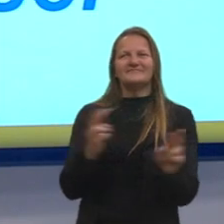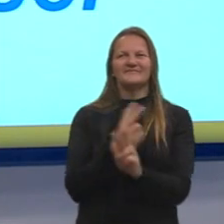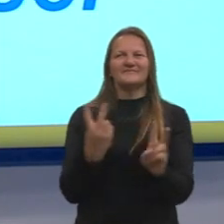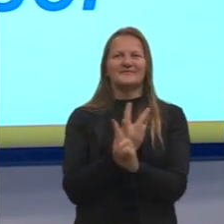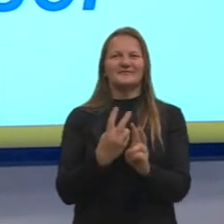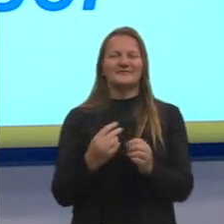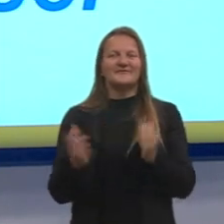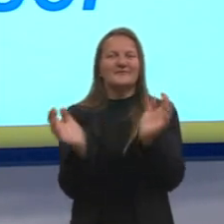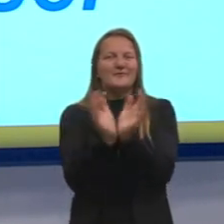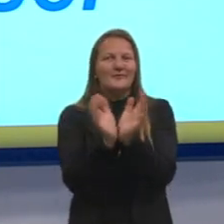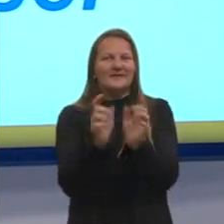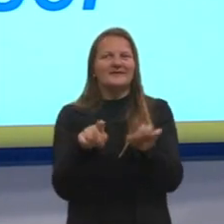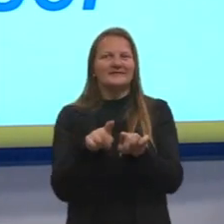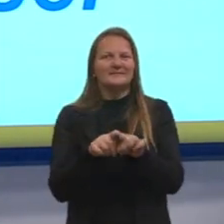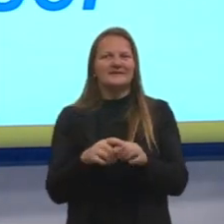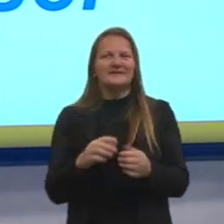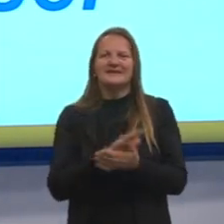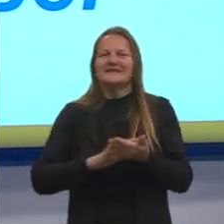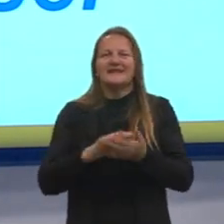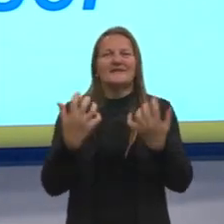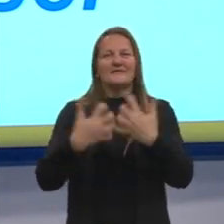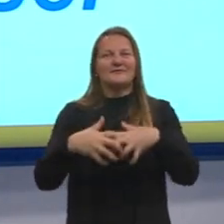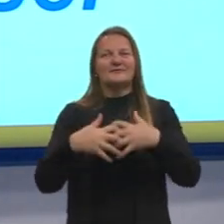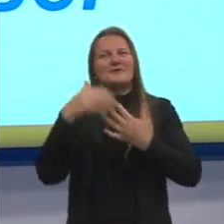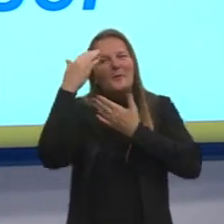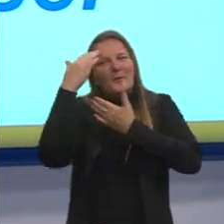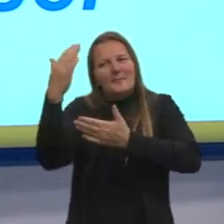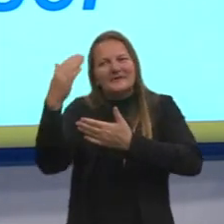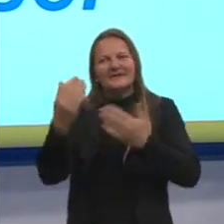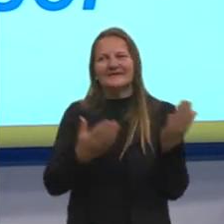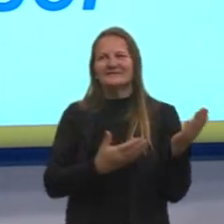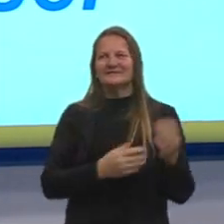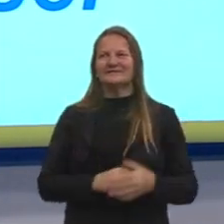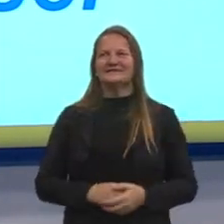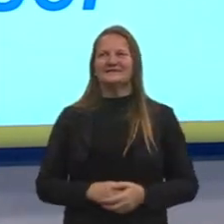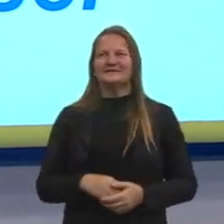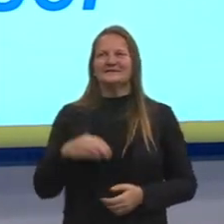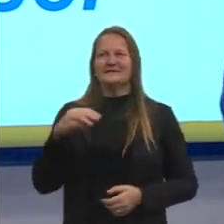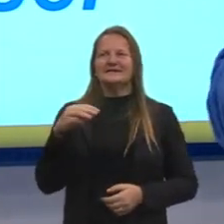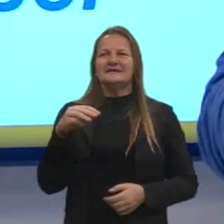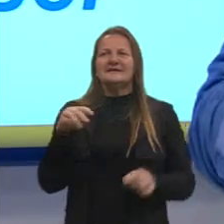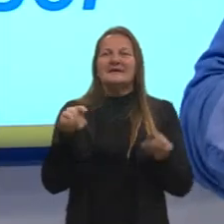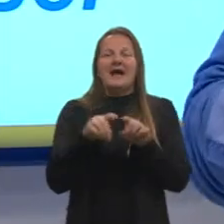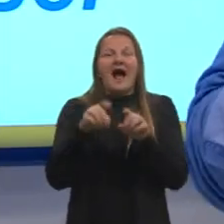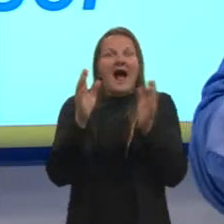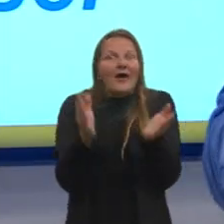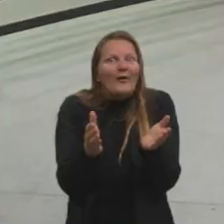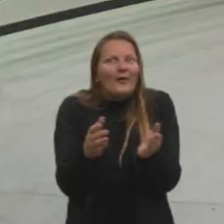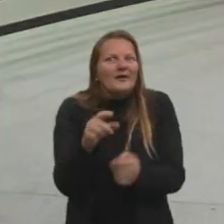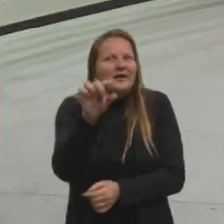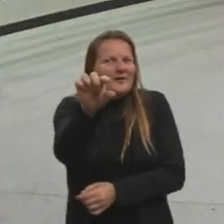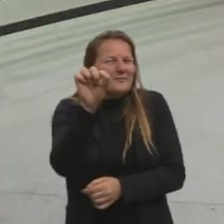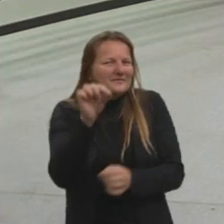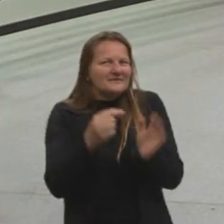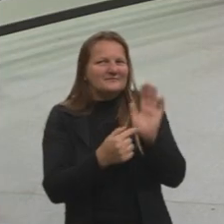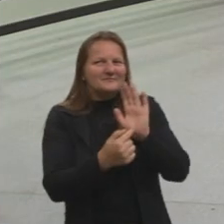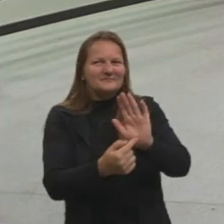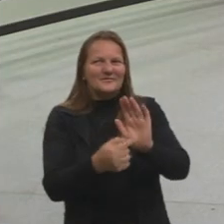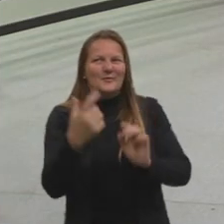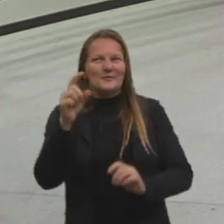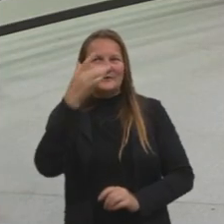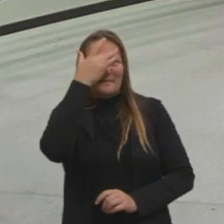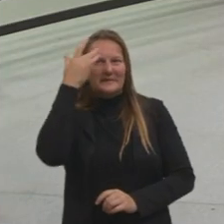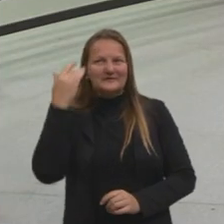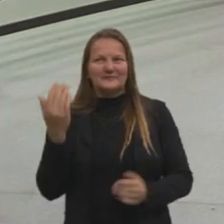dos colegas nada funciona então agradeço imensamente eu Prof Marlon e agora eu quero apresentar para vocês uma